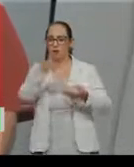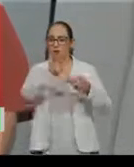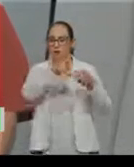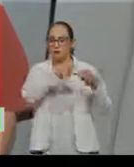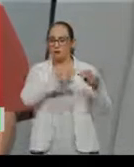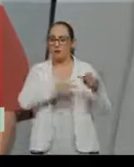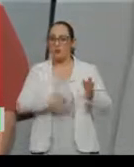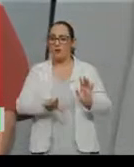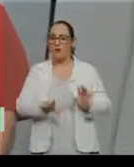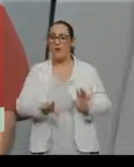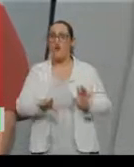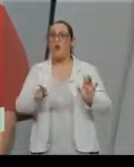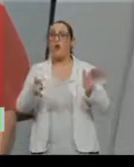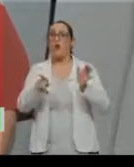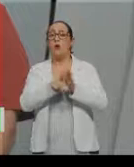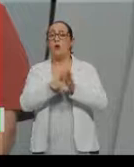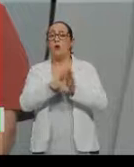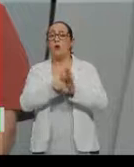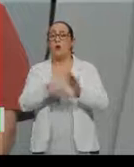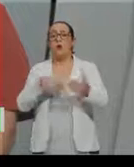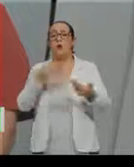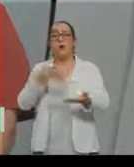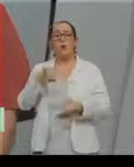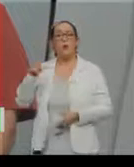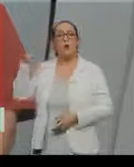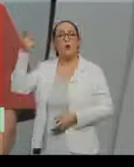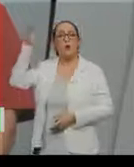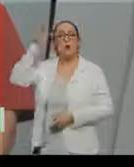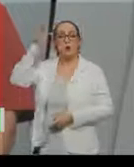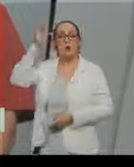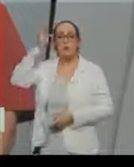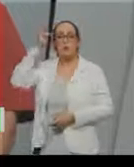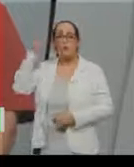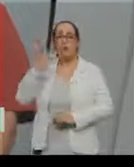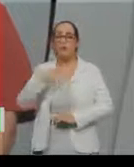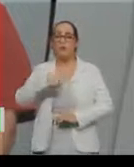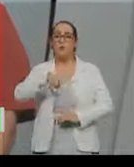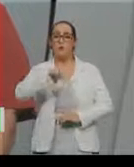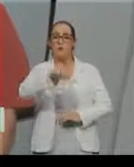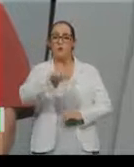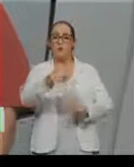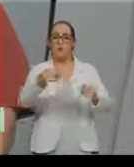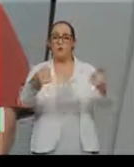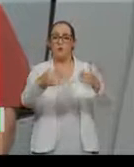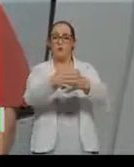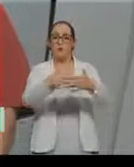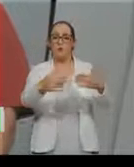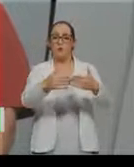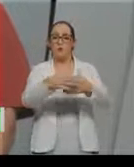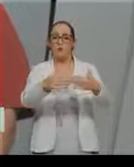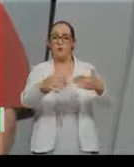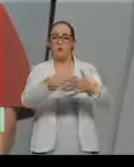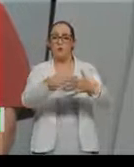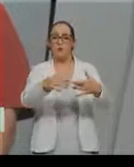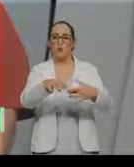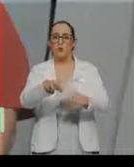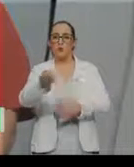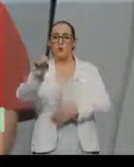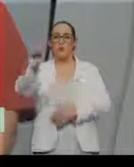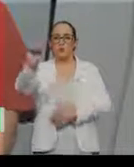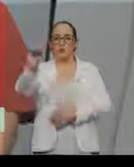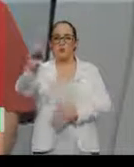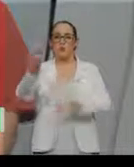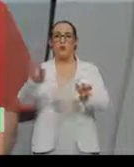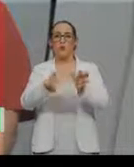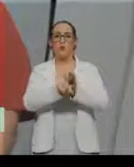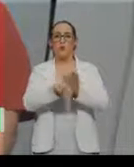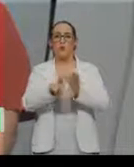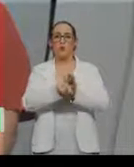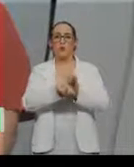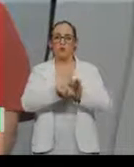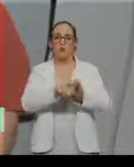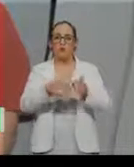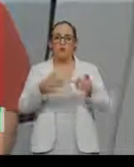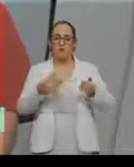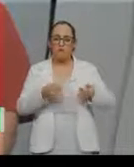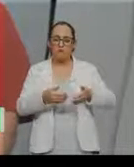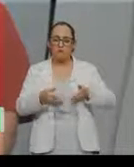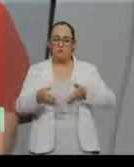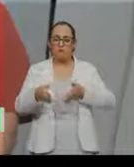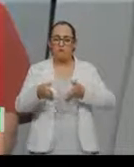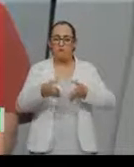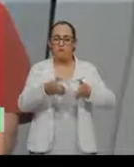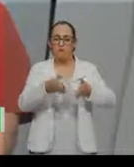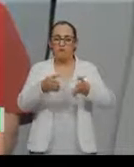de São Paulo em direção à região centro-oeste por via dos rios e iam chegando até a região